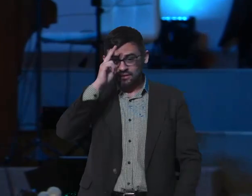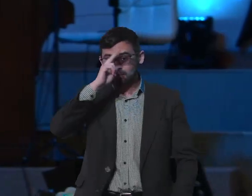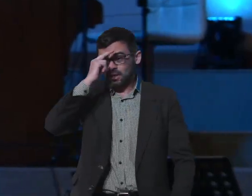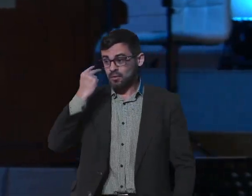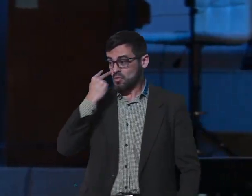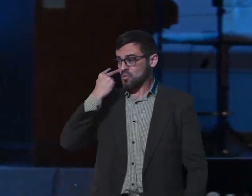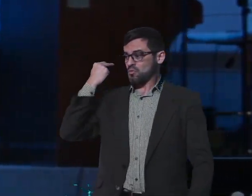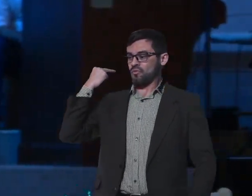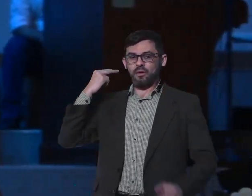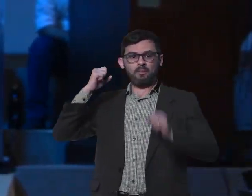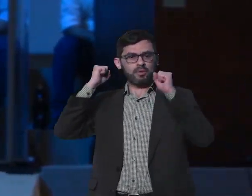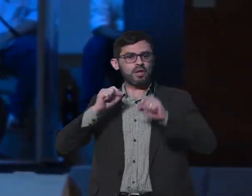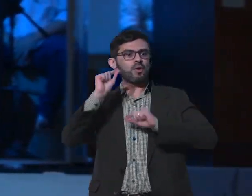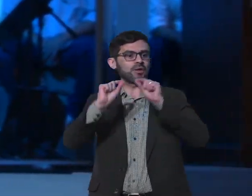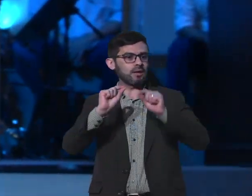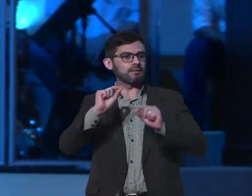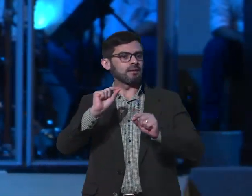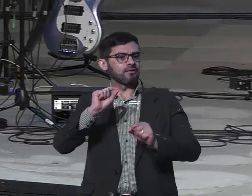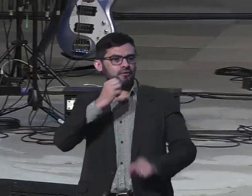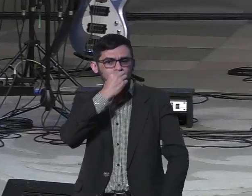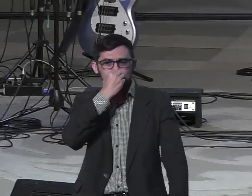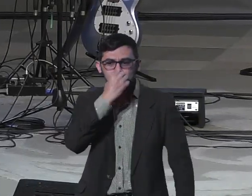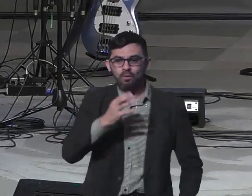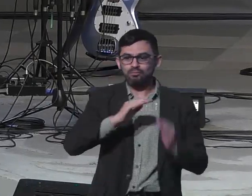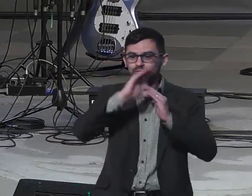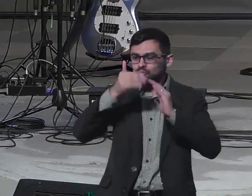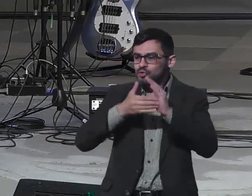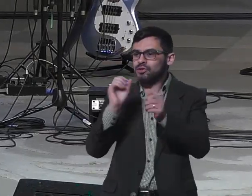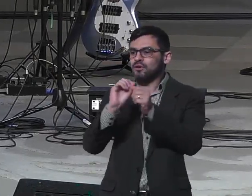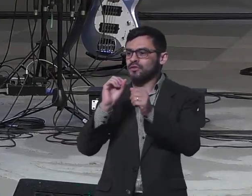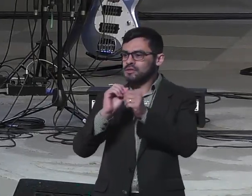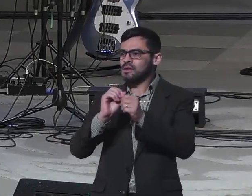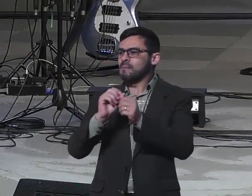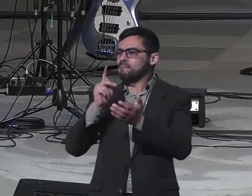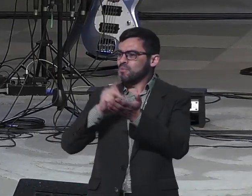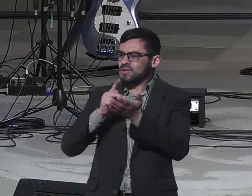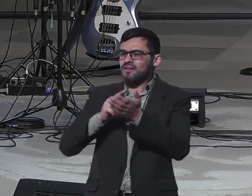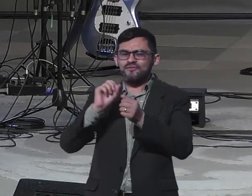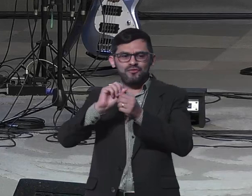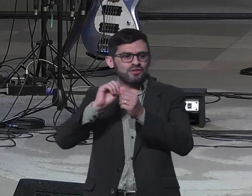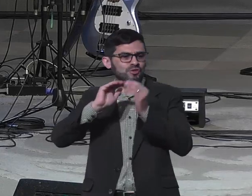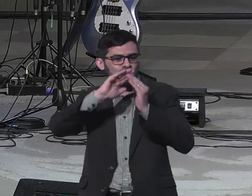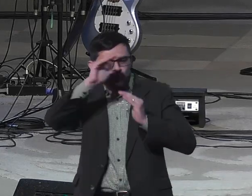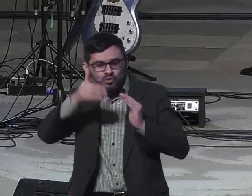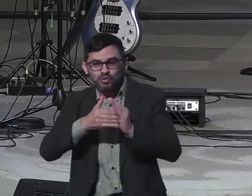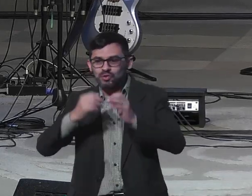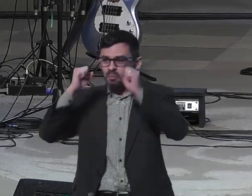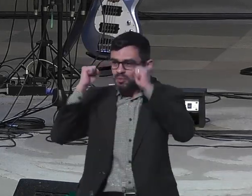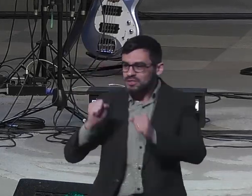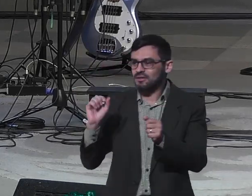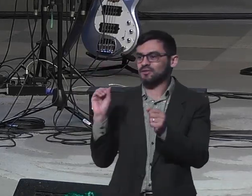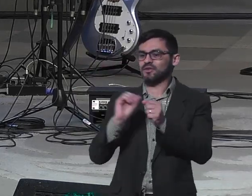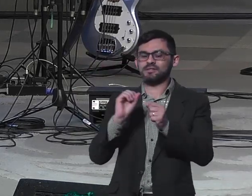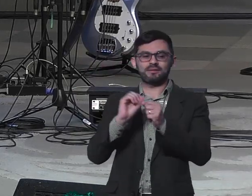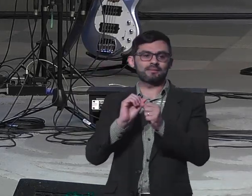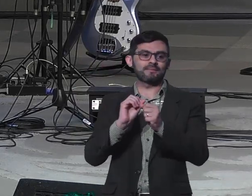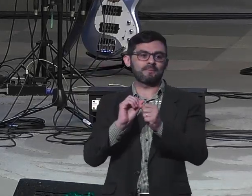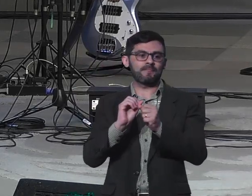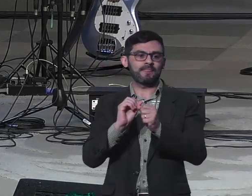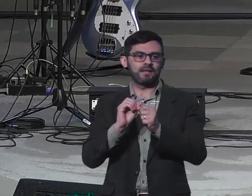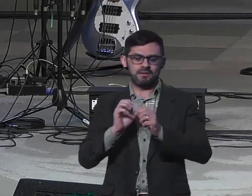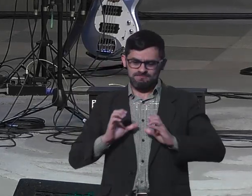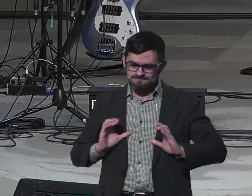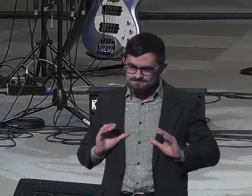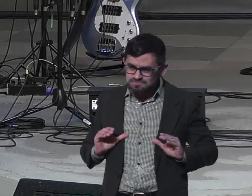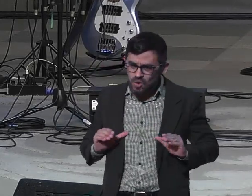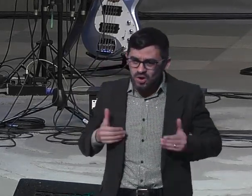trás, você vai poder dizer: valeu a pena, porque eu fiz tudo que estava na minha mão para fazer, me